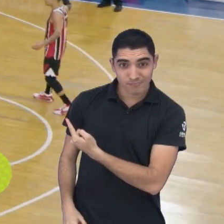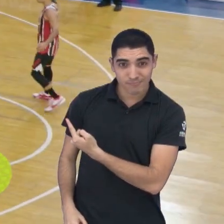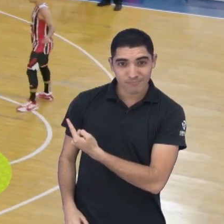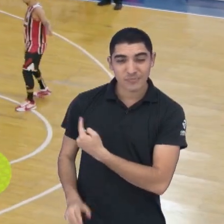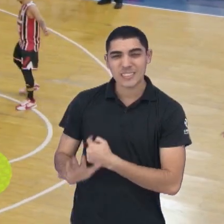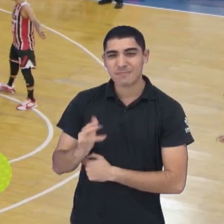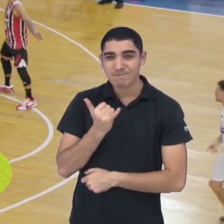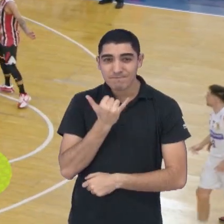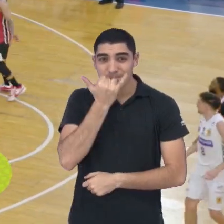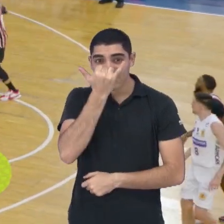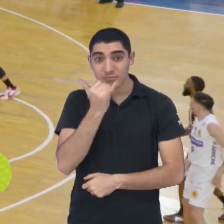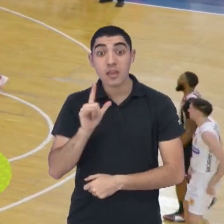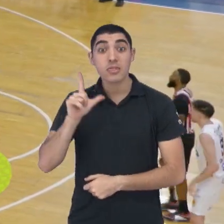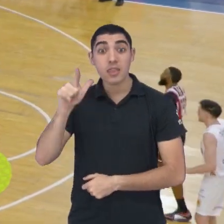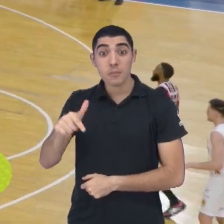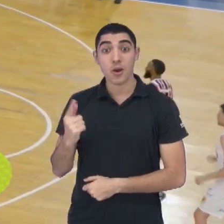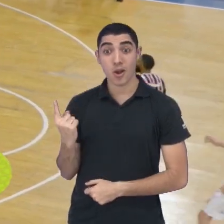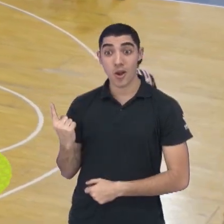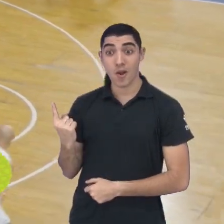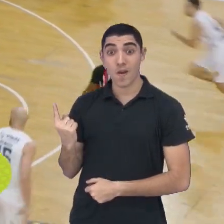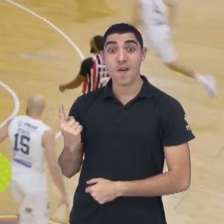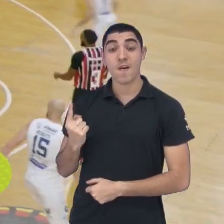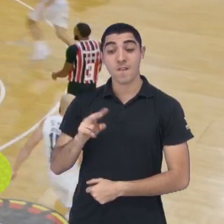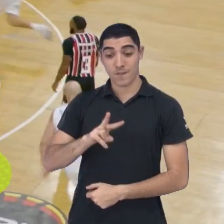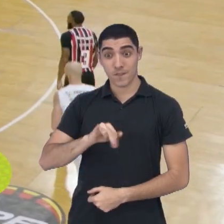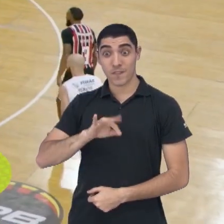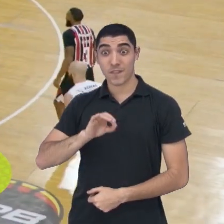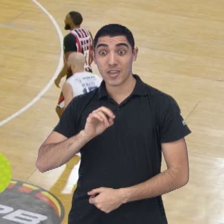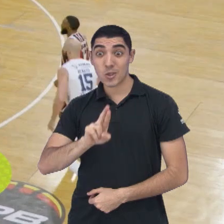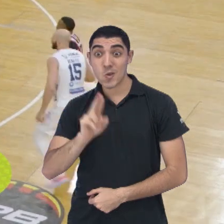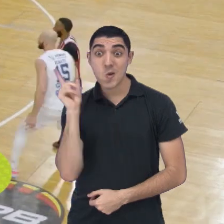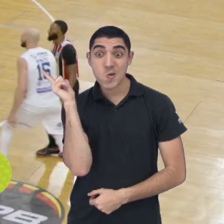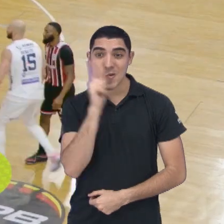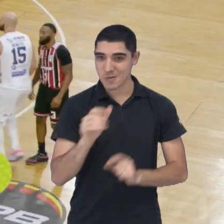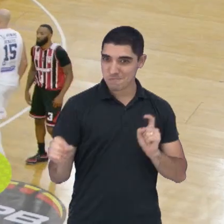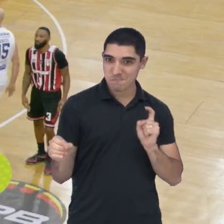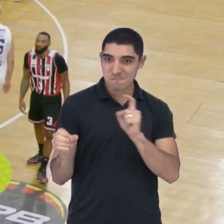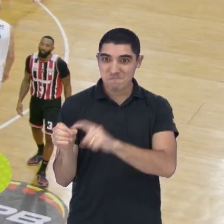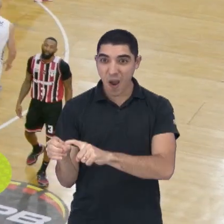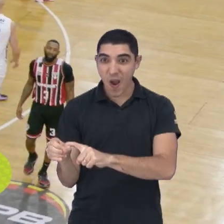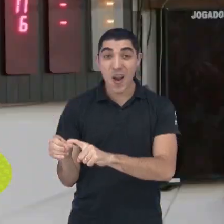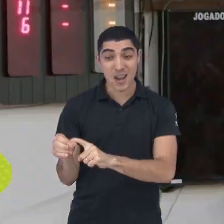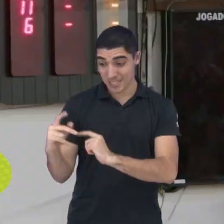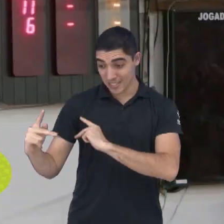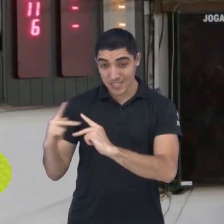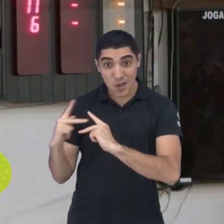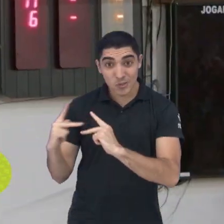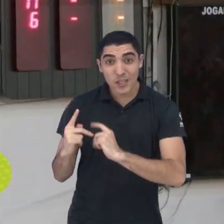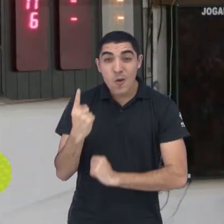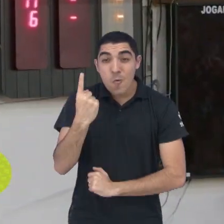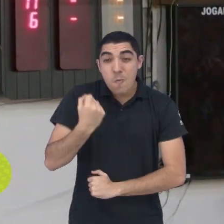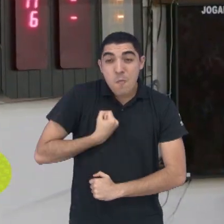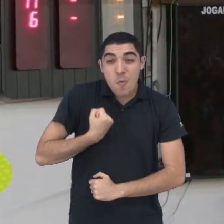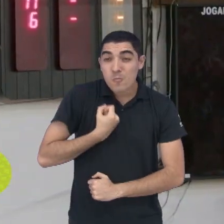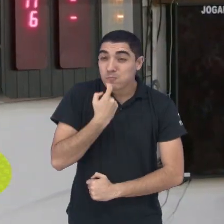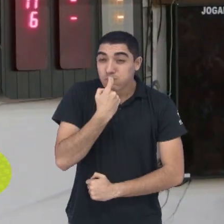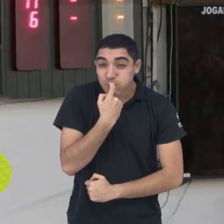ele errou nas mãos de Vitor, que embaixo da cesta converteu e deixou o São José 1 ponto